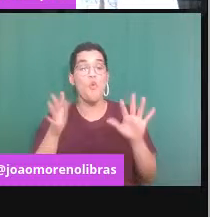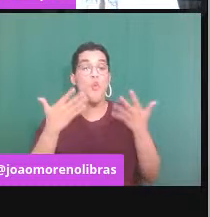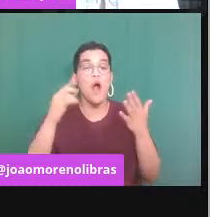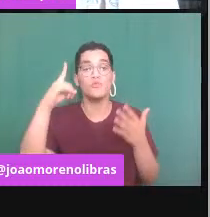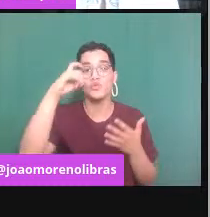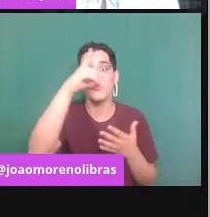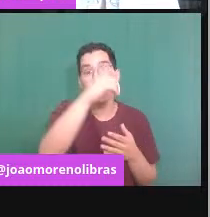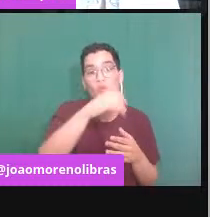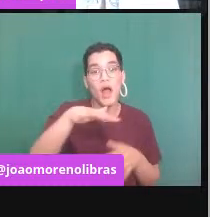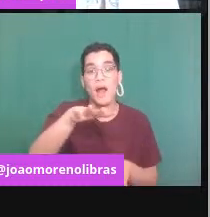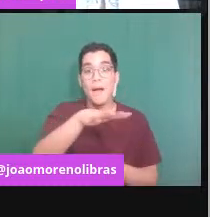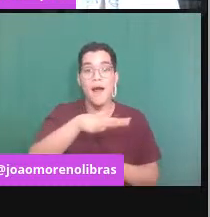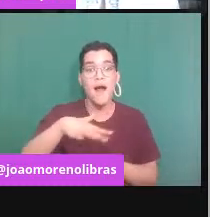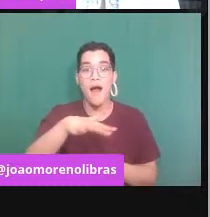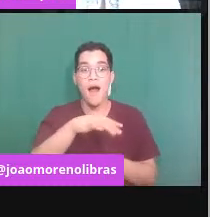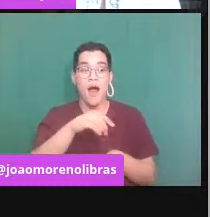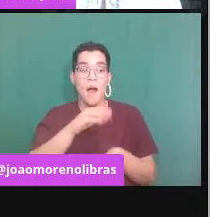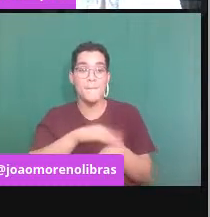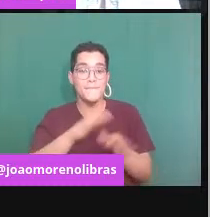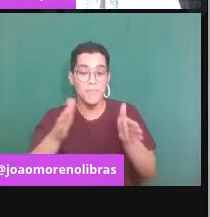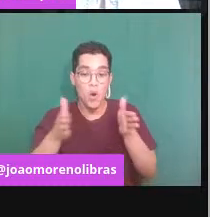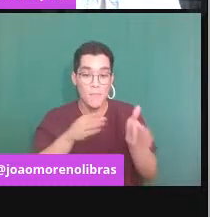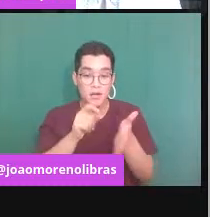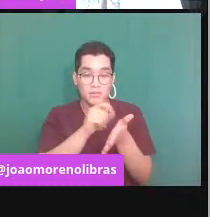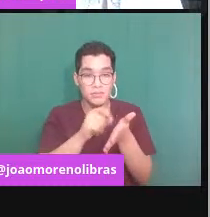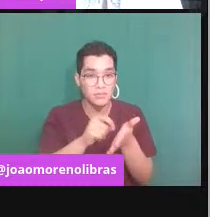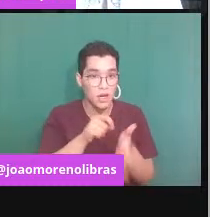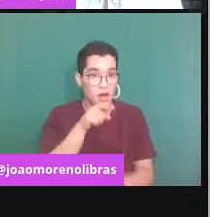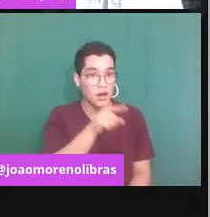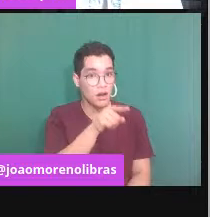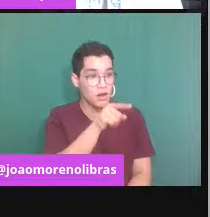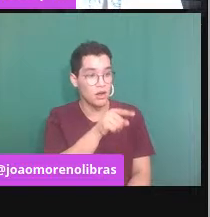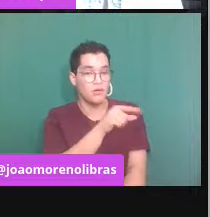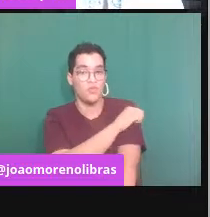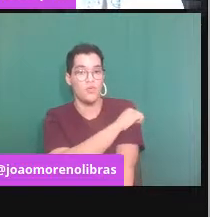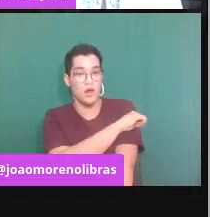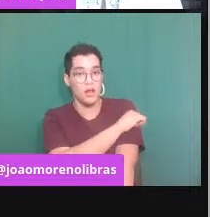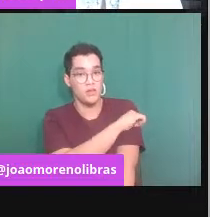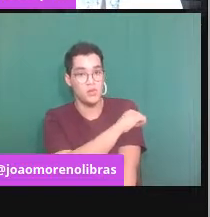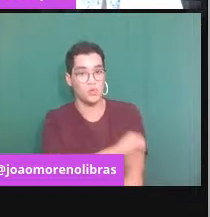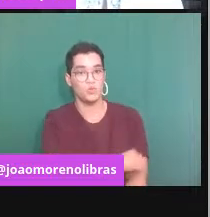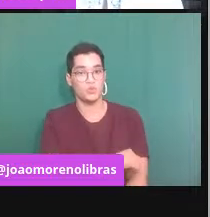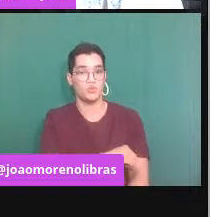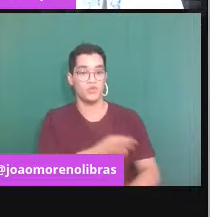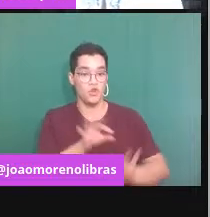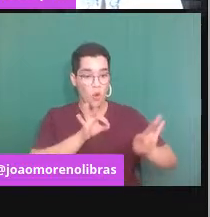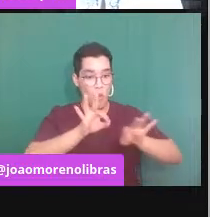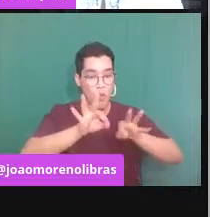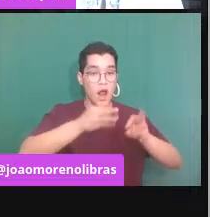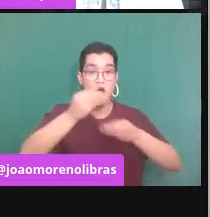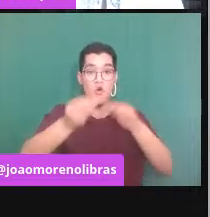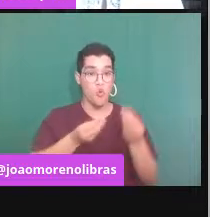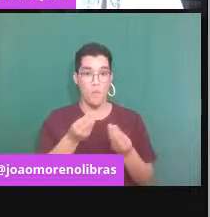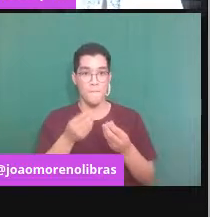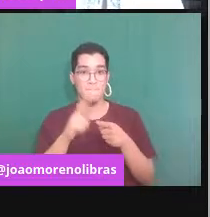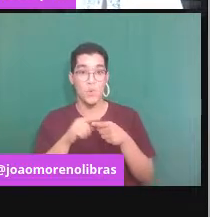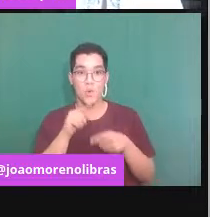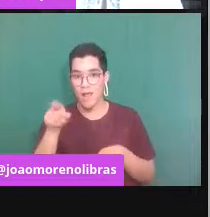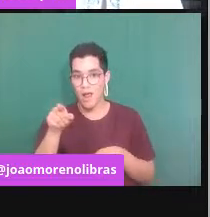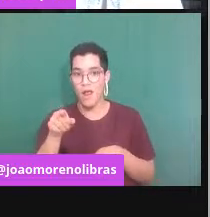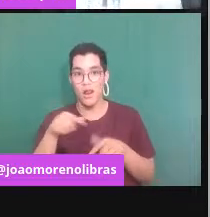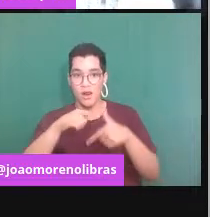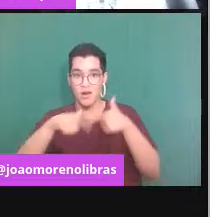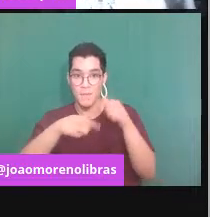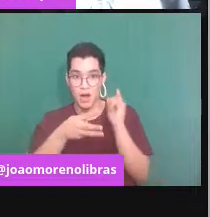né? Para construir esse texto lá no Instituto Federal em que ela trabalha. E